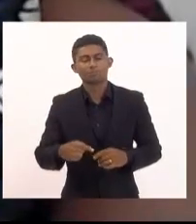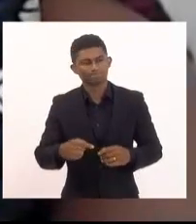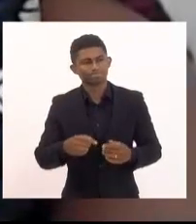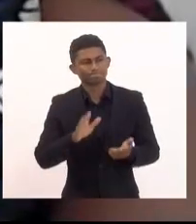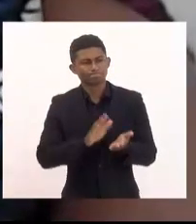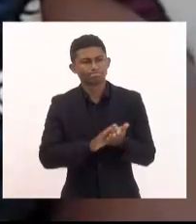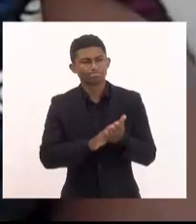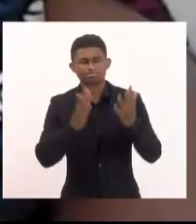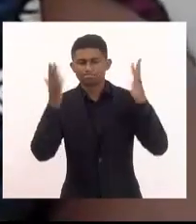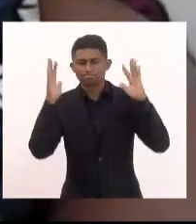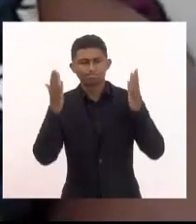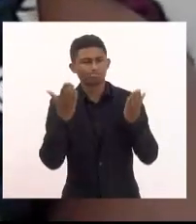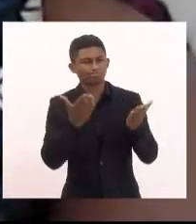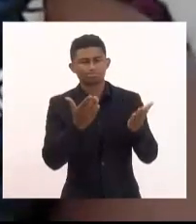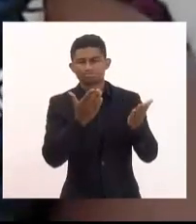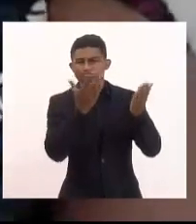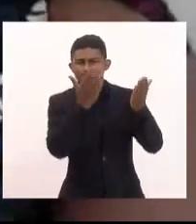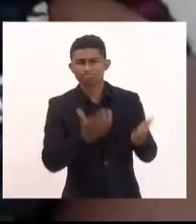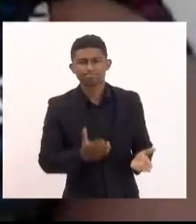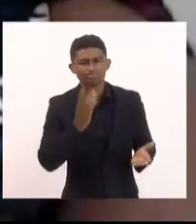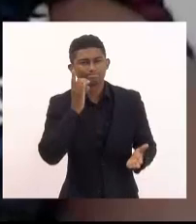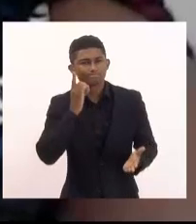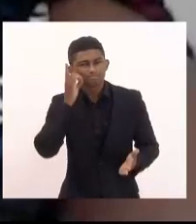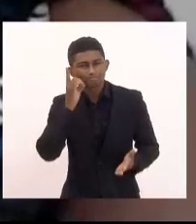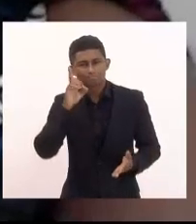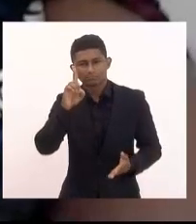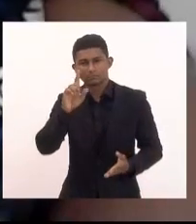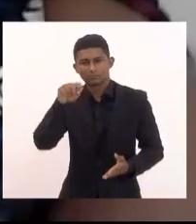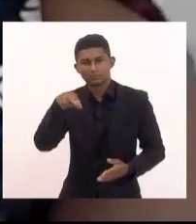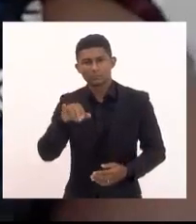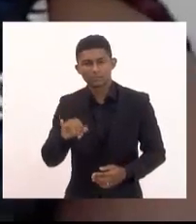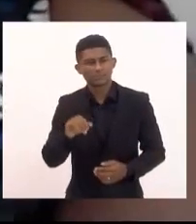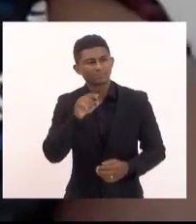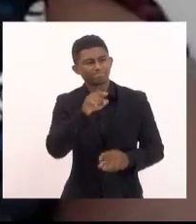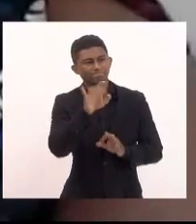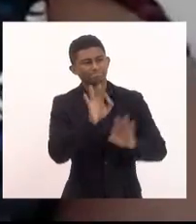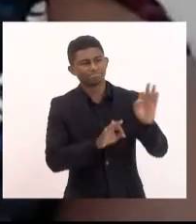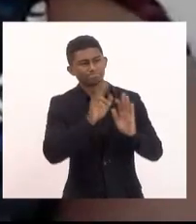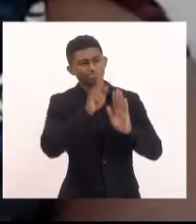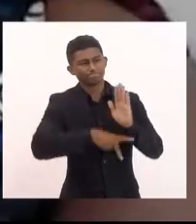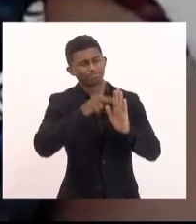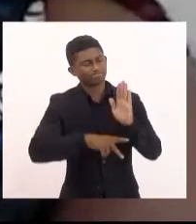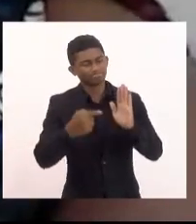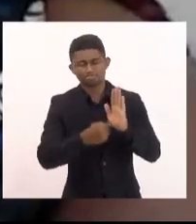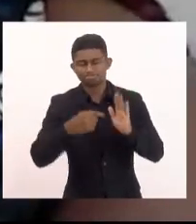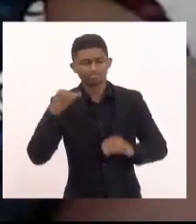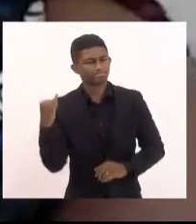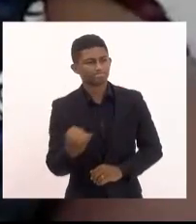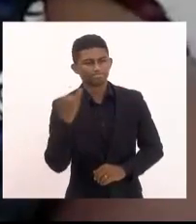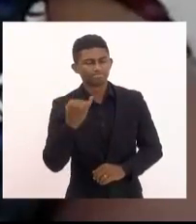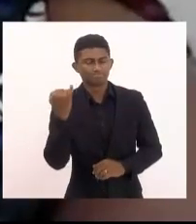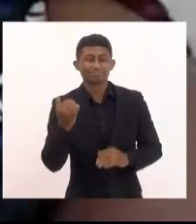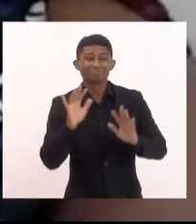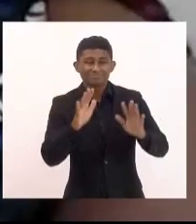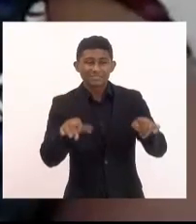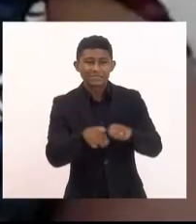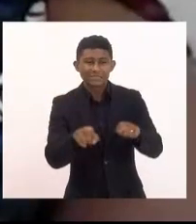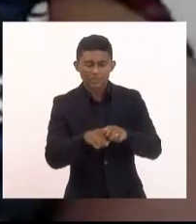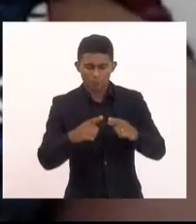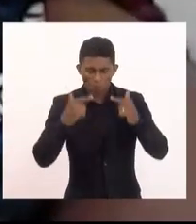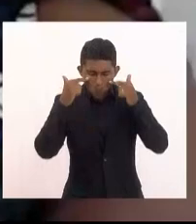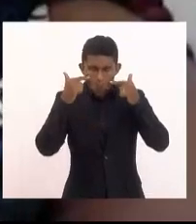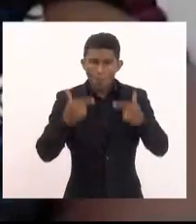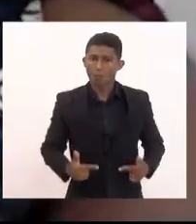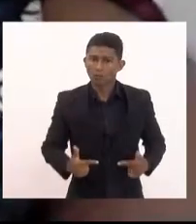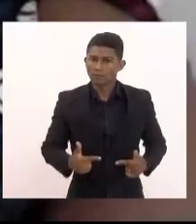a Dani, de ressaltar a importância do projeto e de ressaltar também o pecado da omissão que